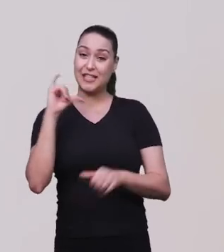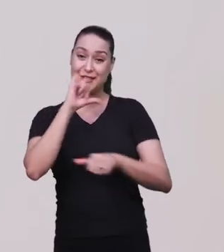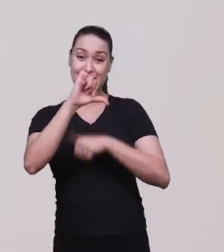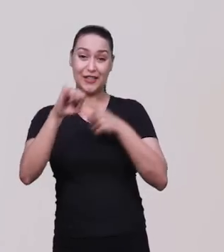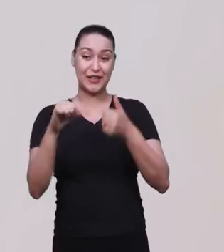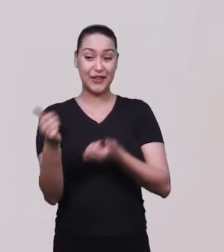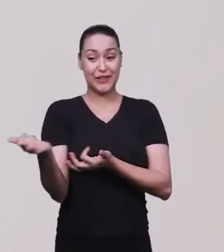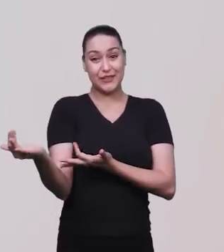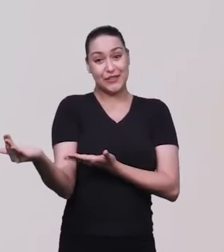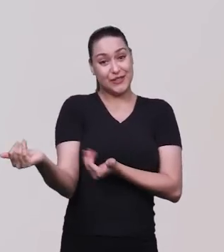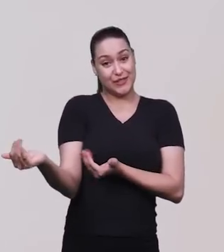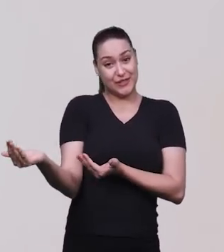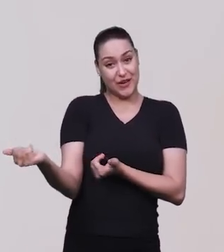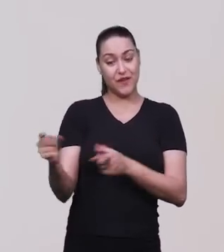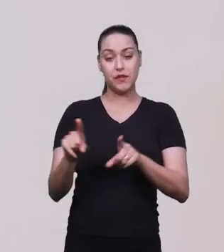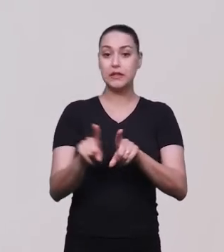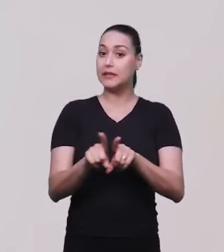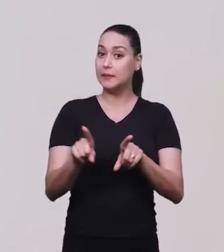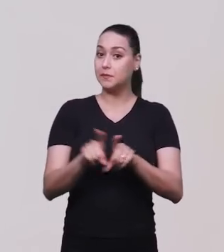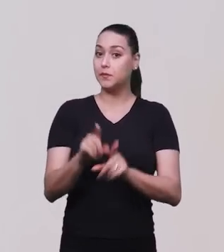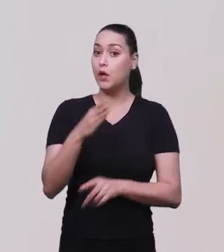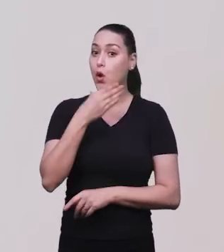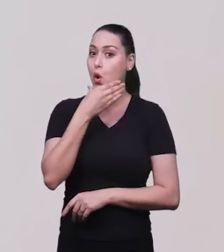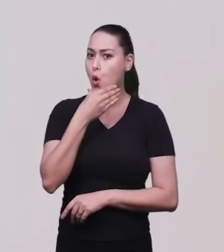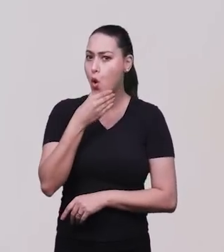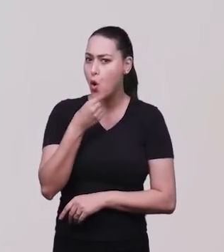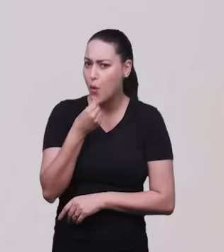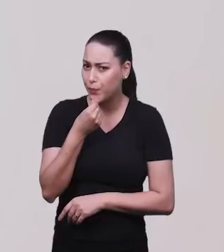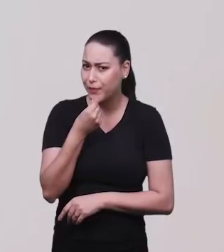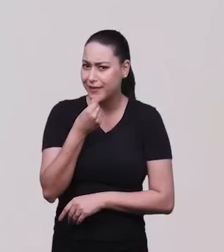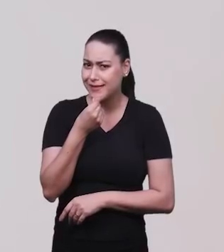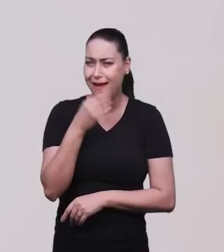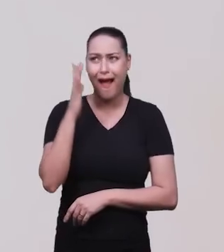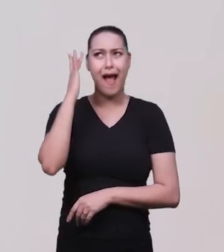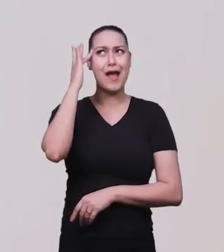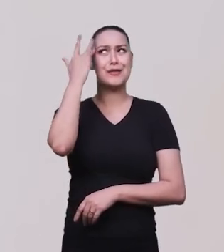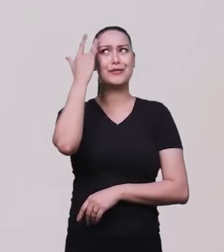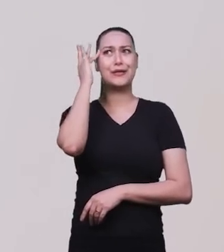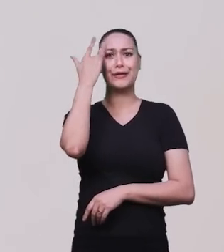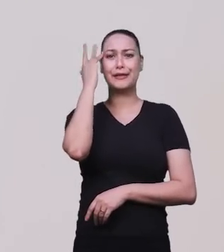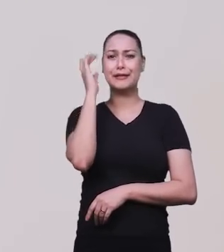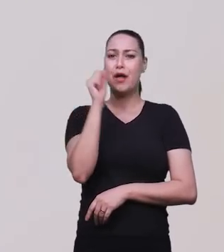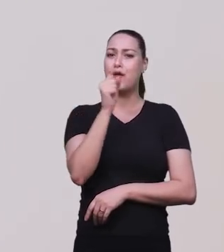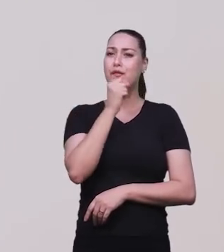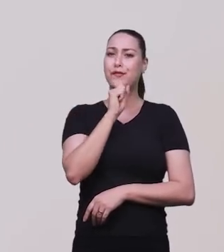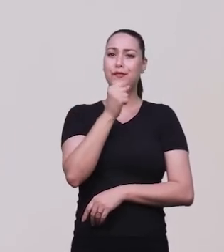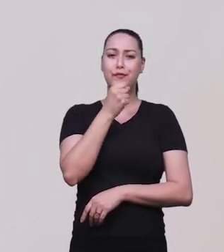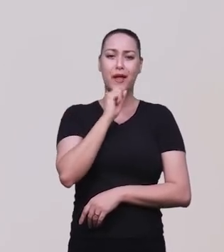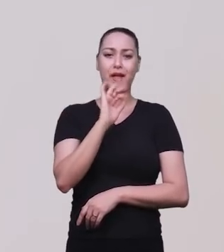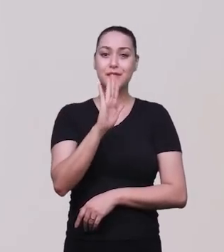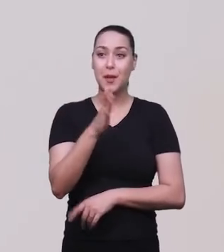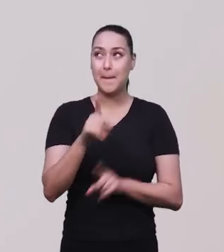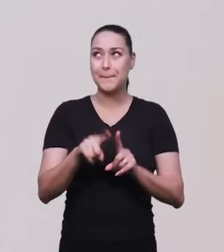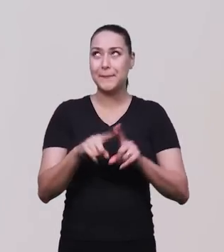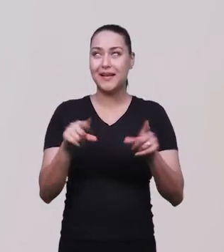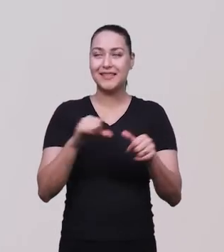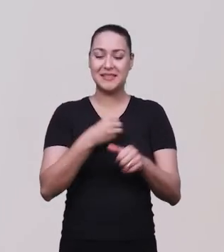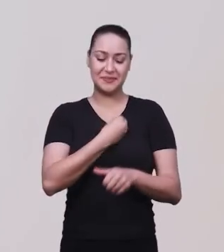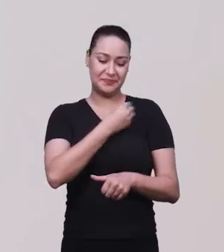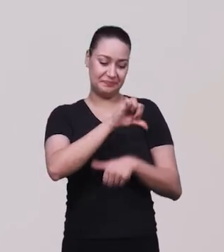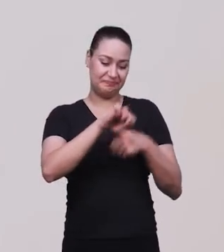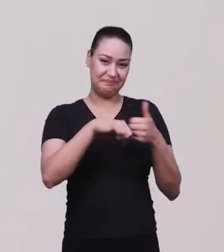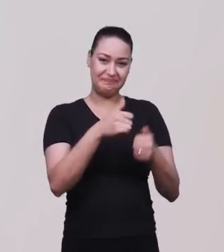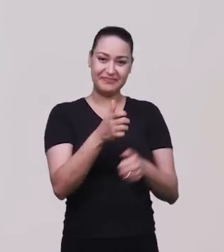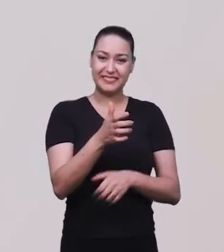jovens, mas também tivemos homens que pensavam que já estavam encerrando a vida, mas o Senhor deu uma nova